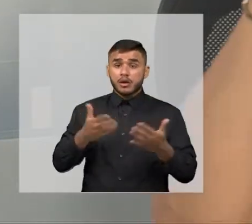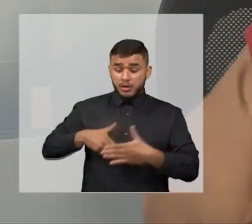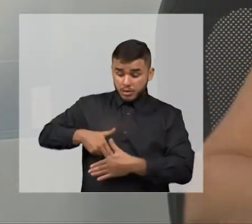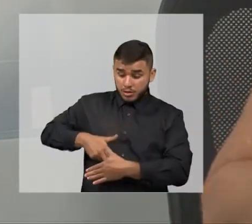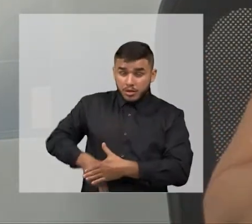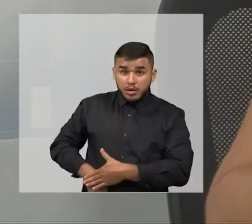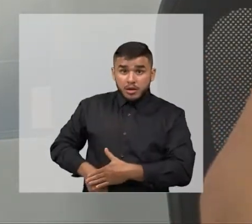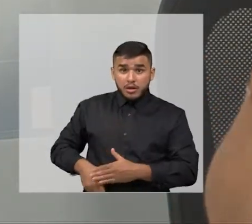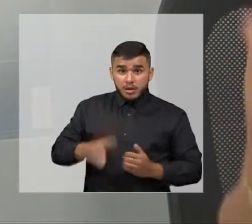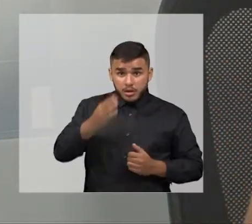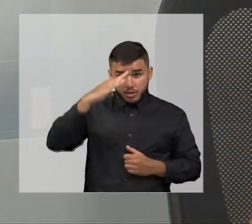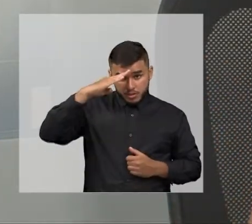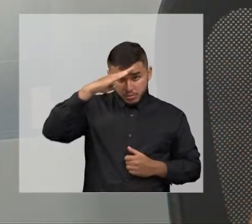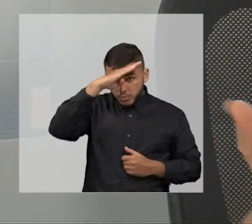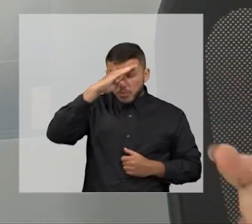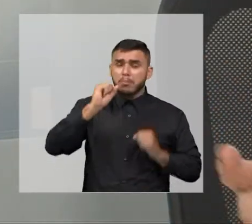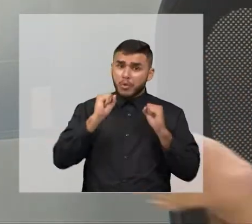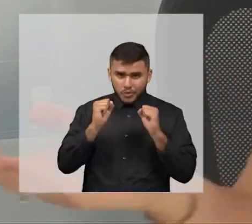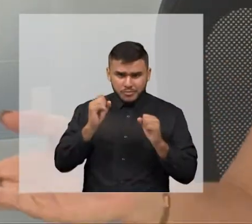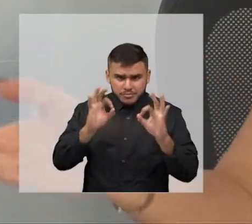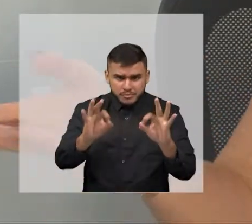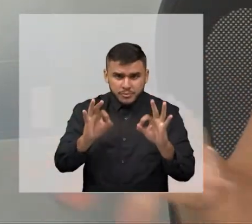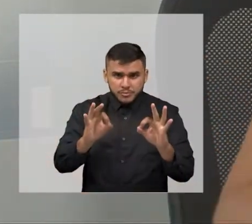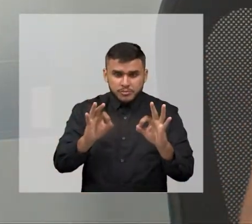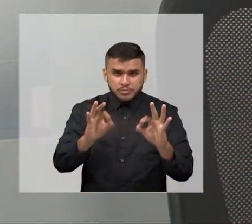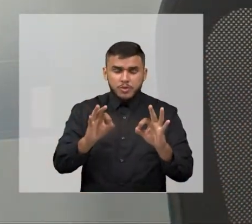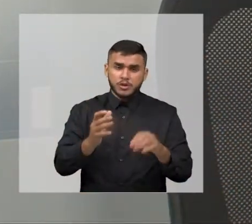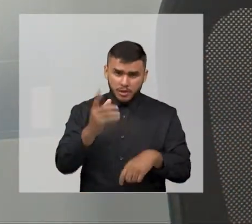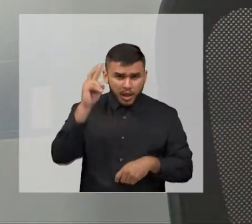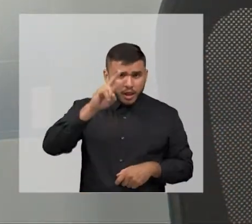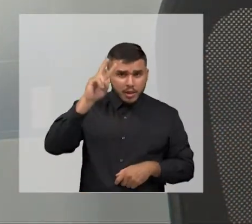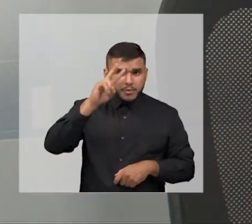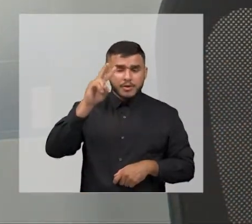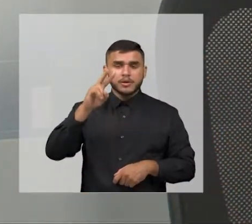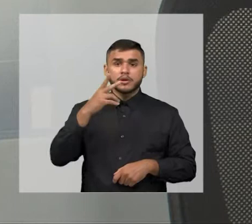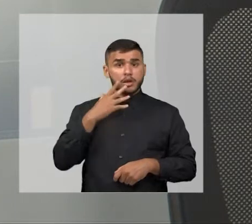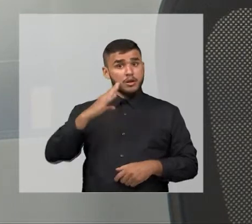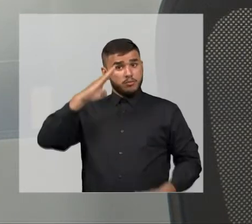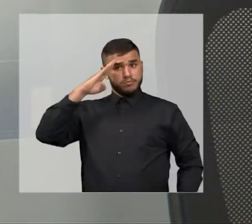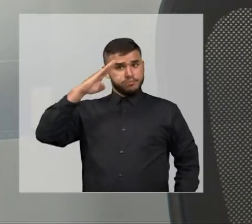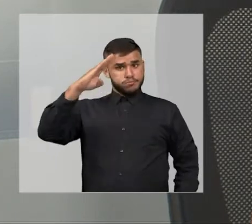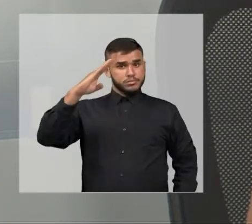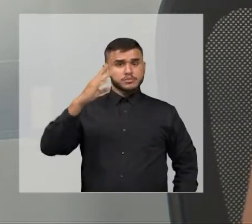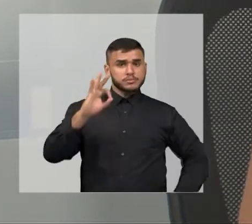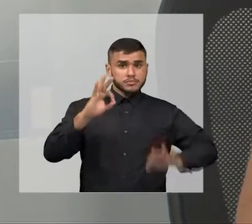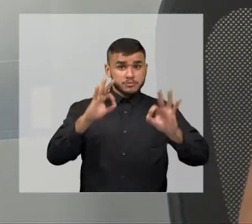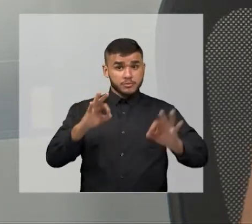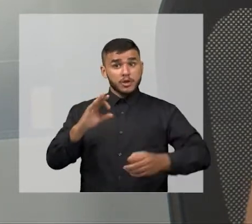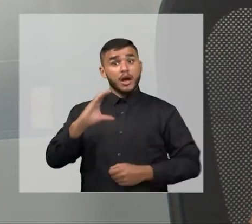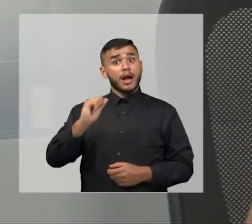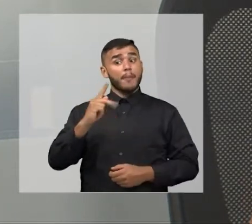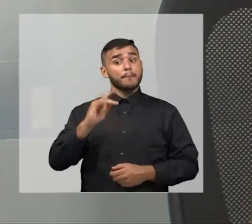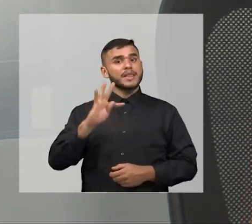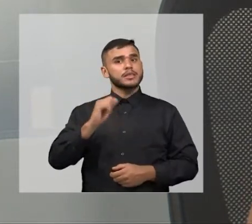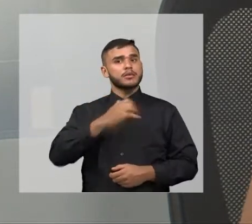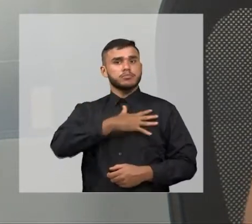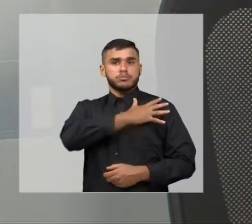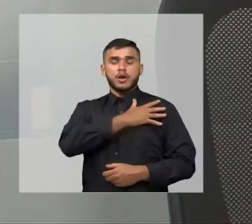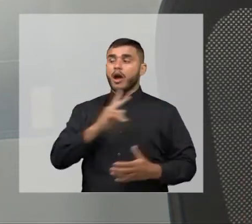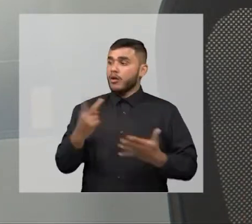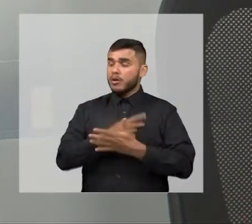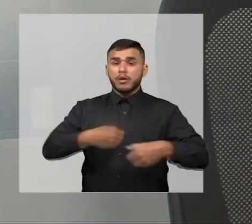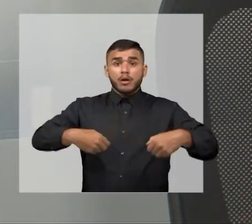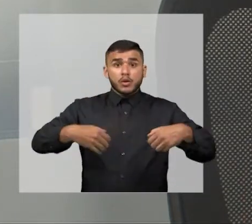que estava portando a arma, porque ele pode, pelo trabalho dele, ele é do Exército, ele estava portando arma,